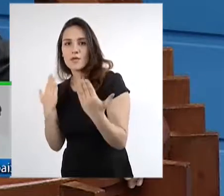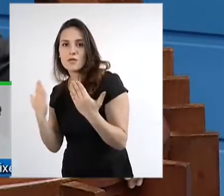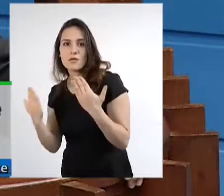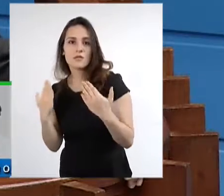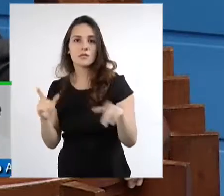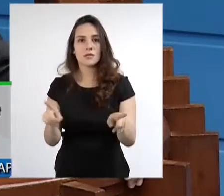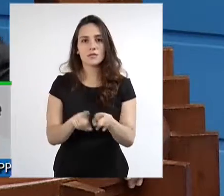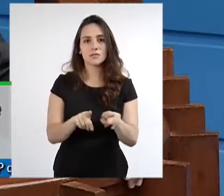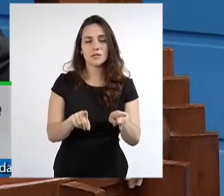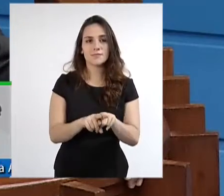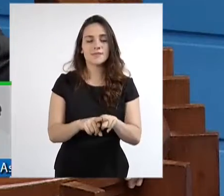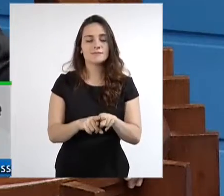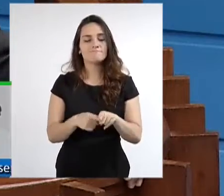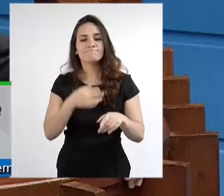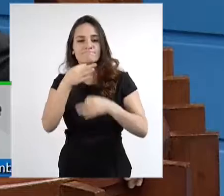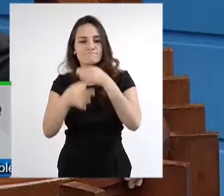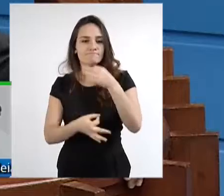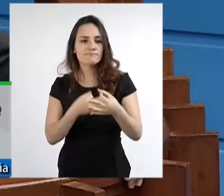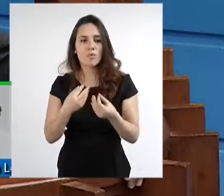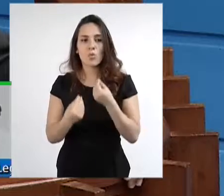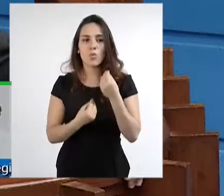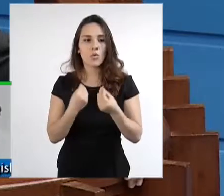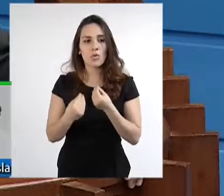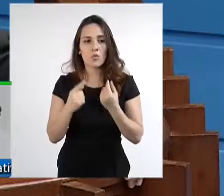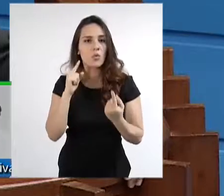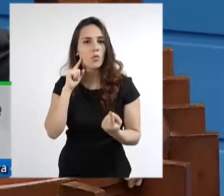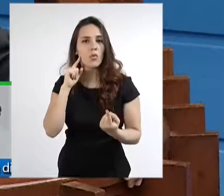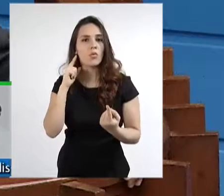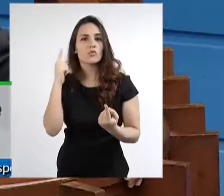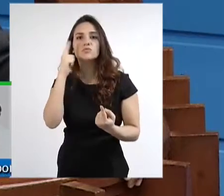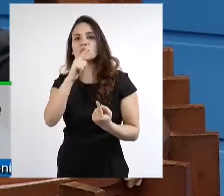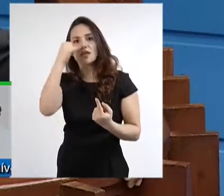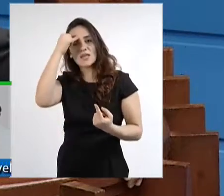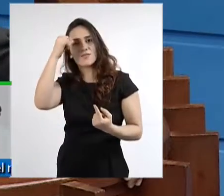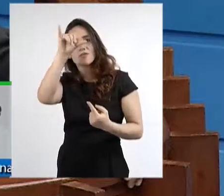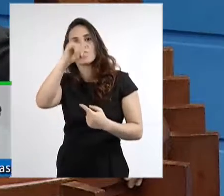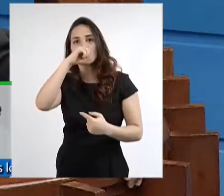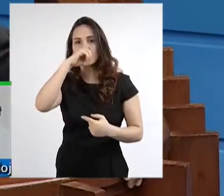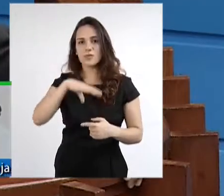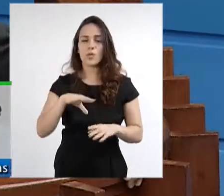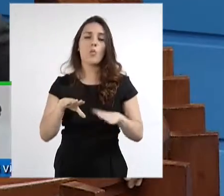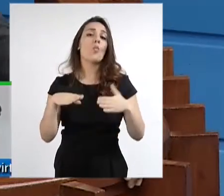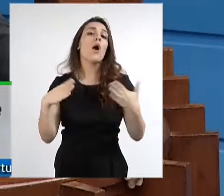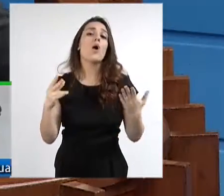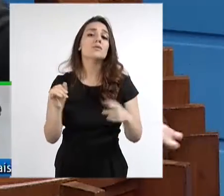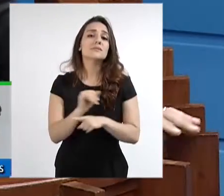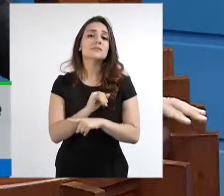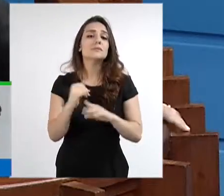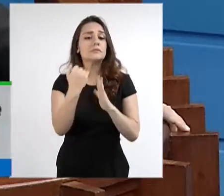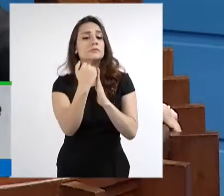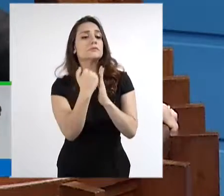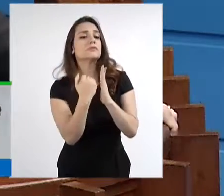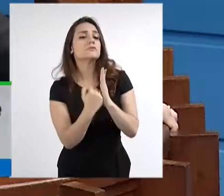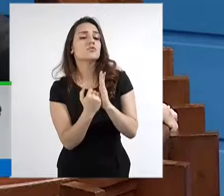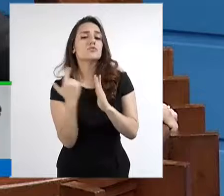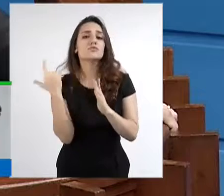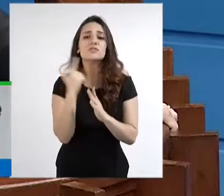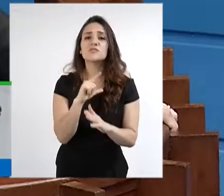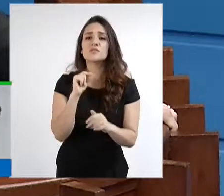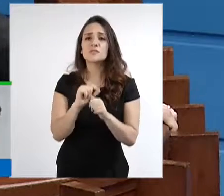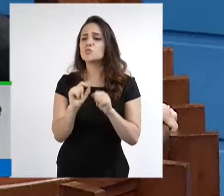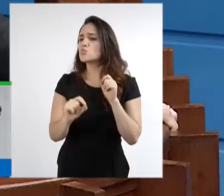e como fazer para evitar, e quais são as medidas que o